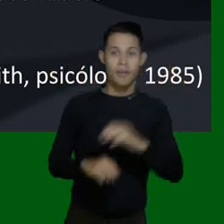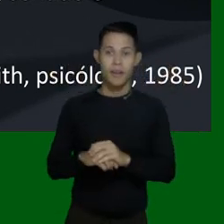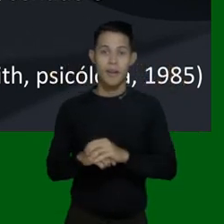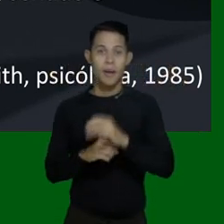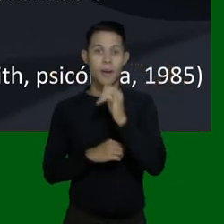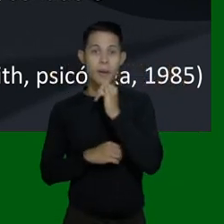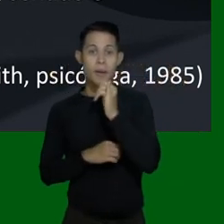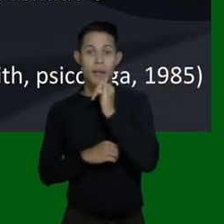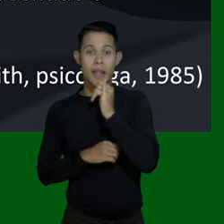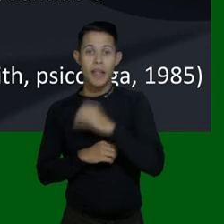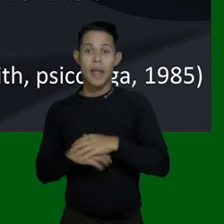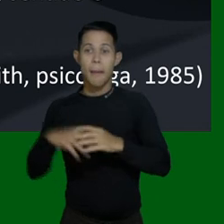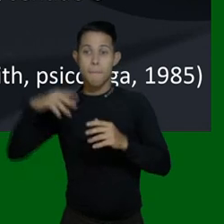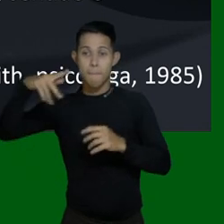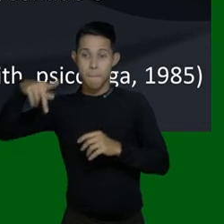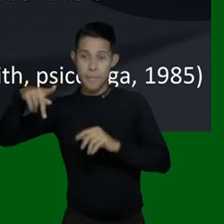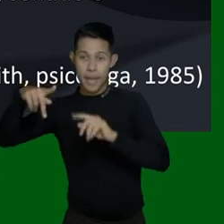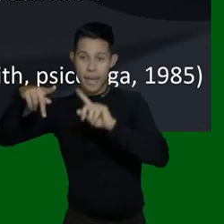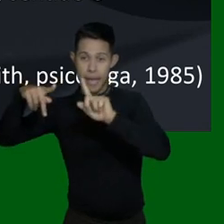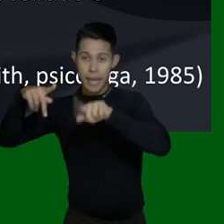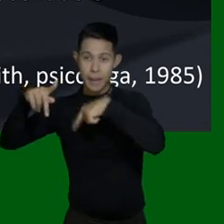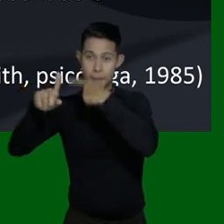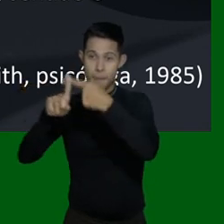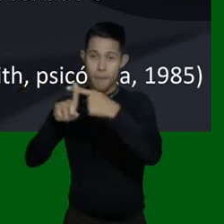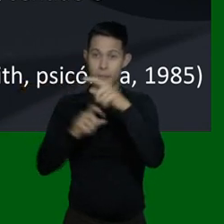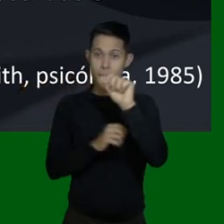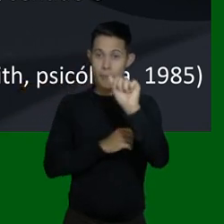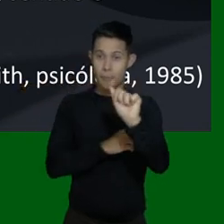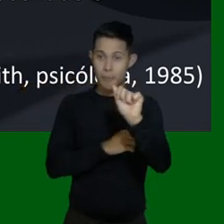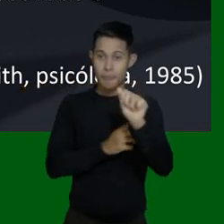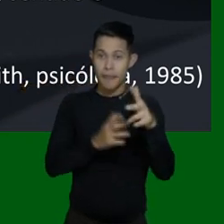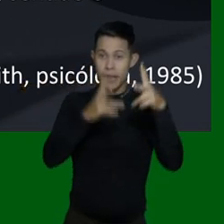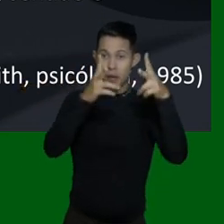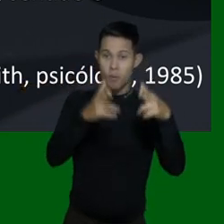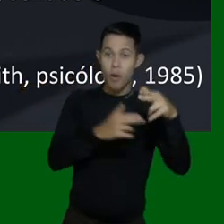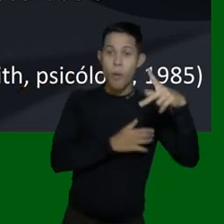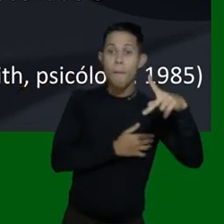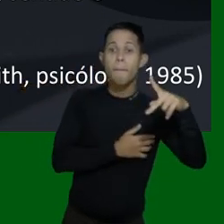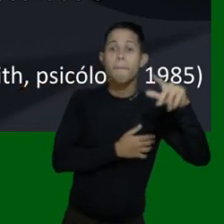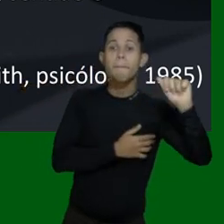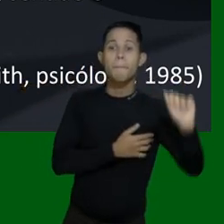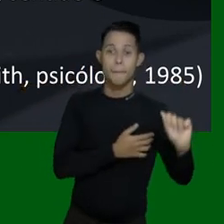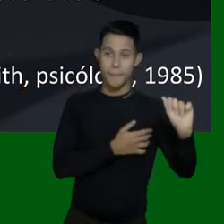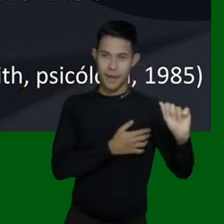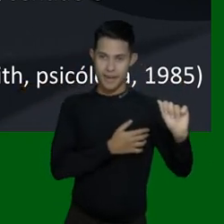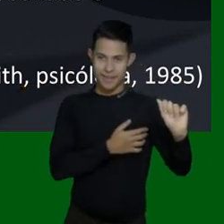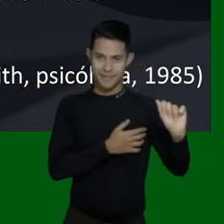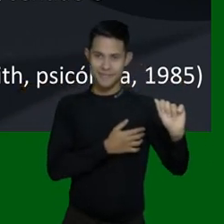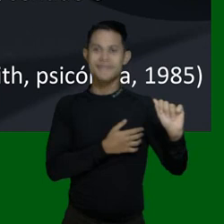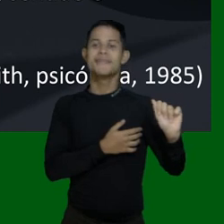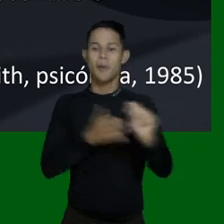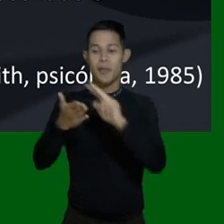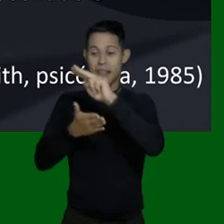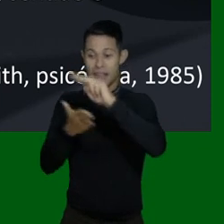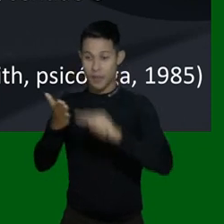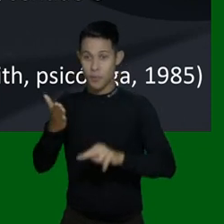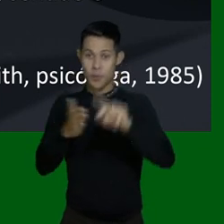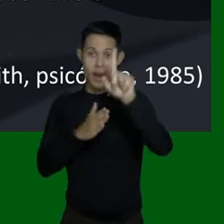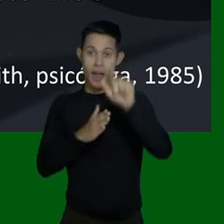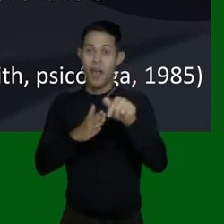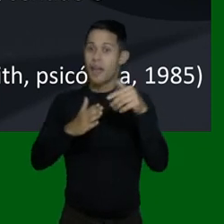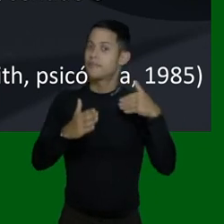da Bá a criança lê Bá ela não tá lendo ela tá só decodificando a leitura é uma etapa